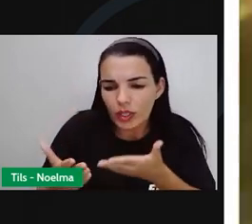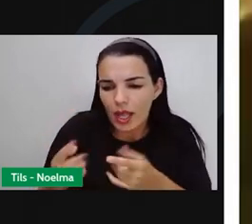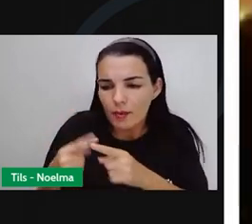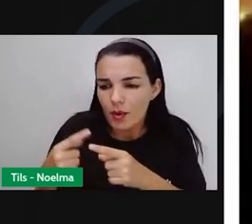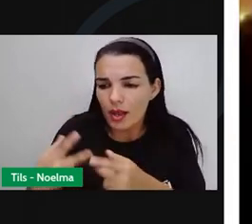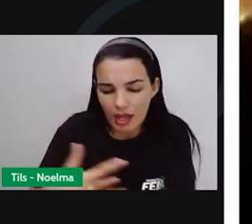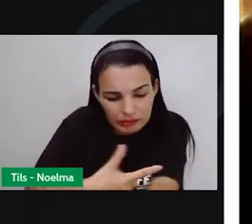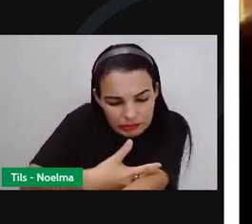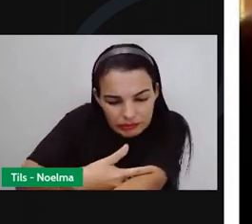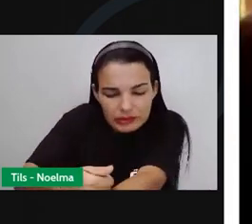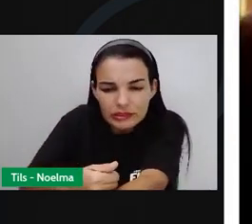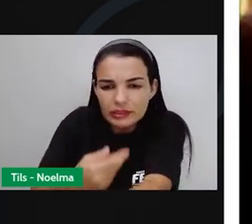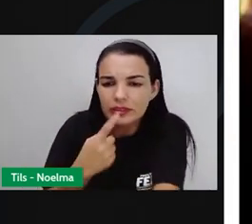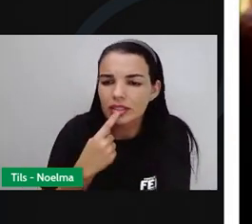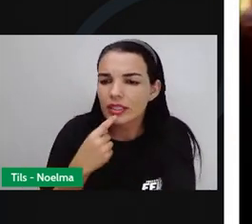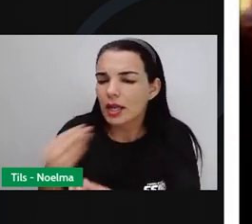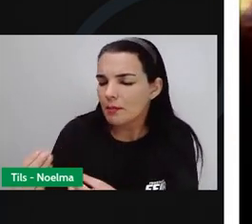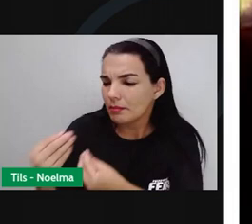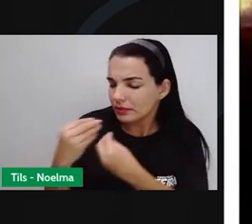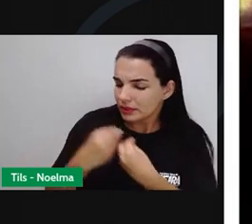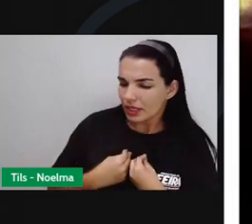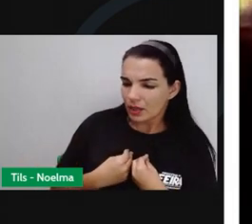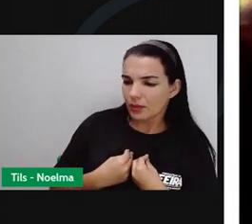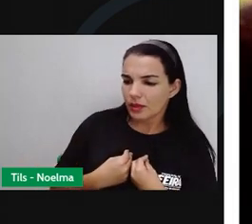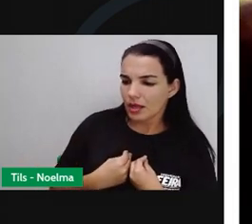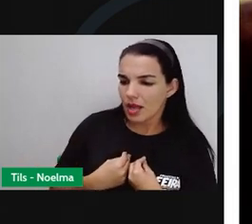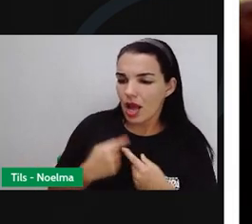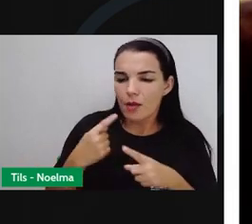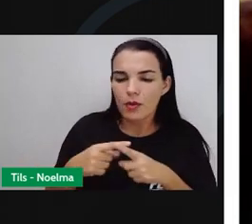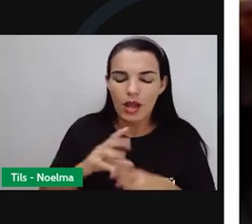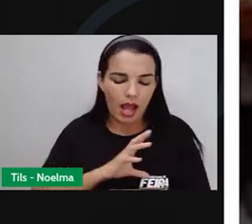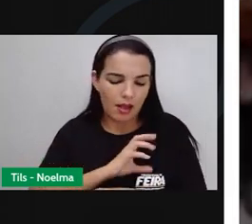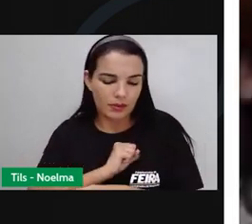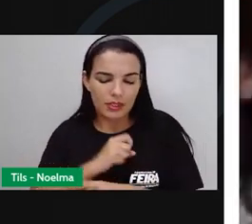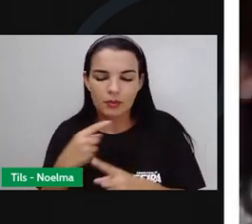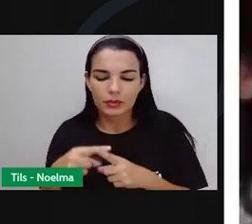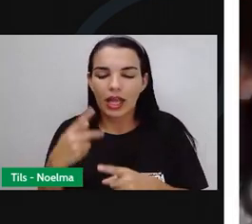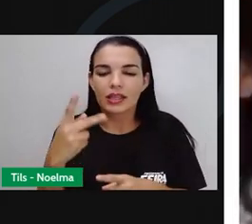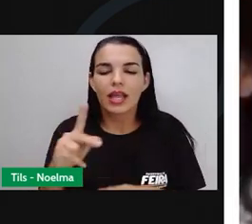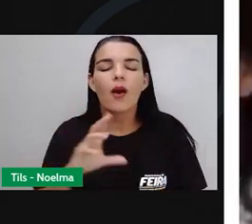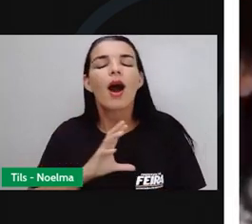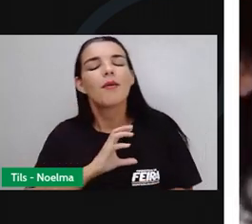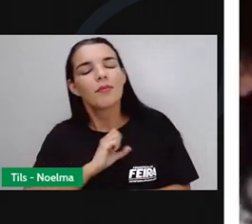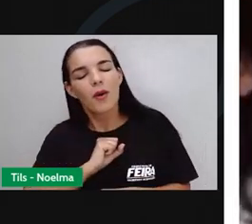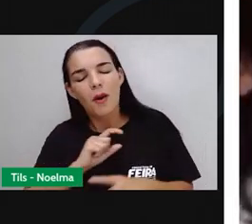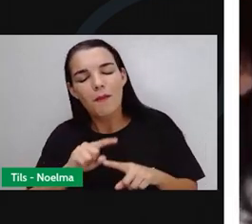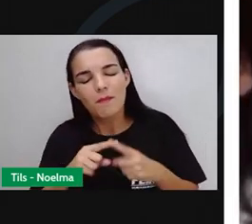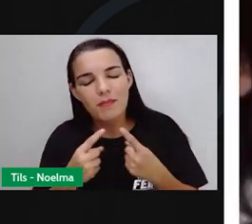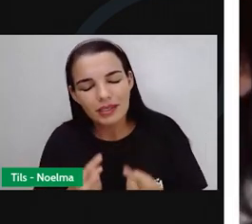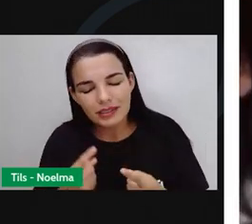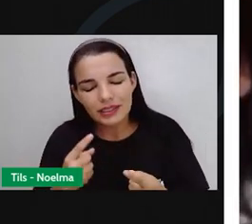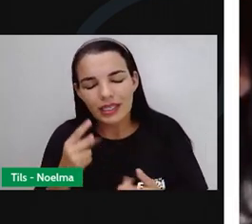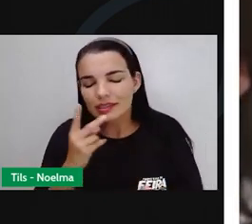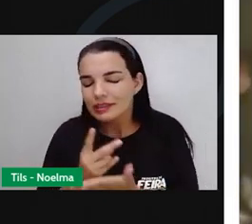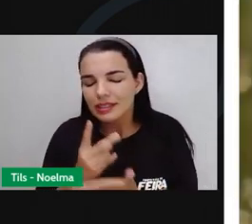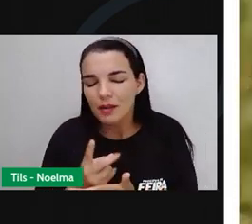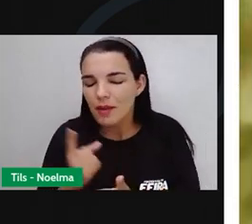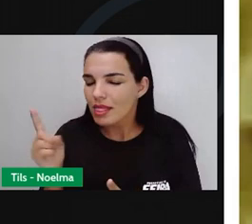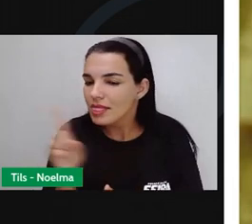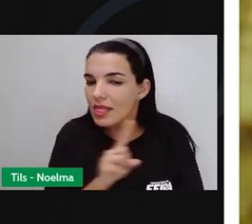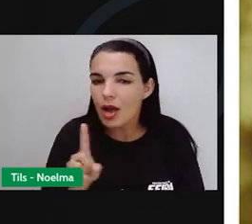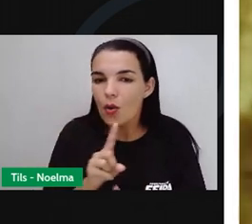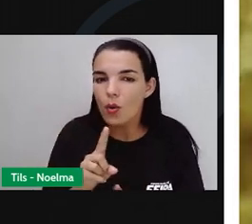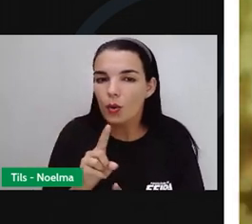ou sua cor. te amar só por ter o seu amor. Te amar mais pelos nãos que pelos